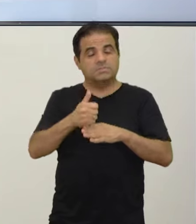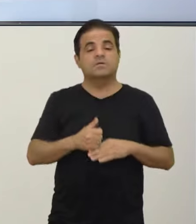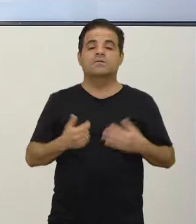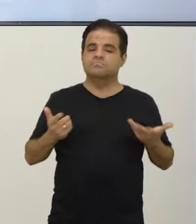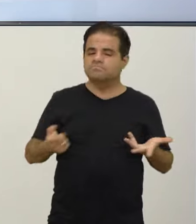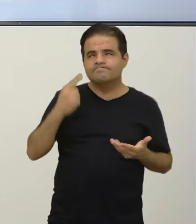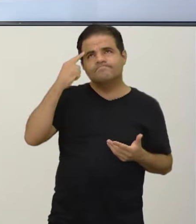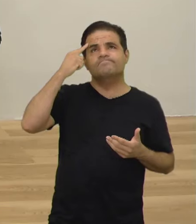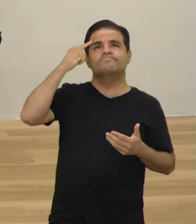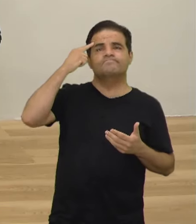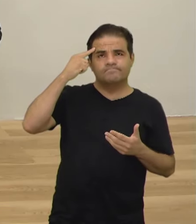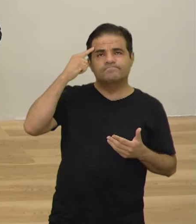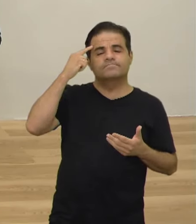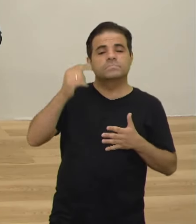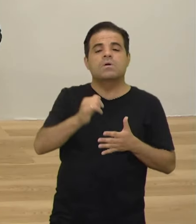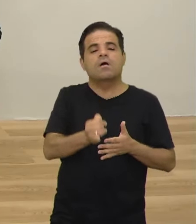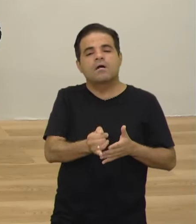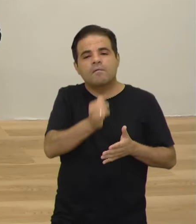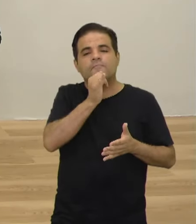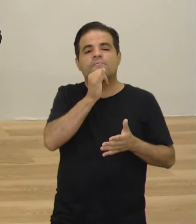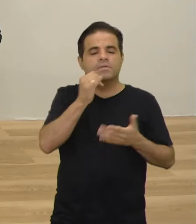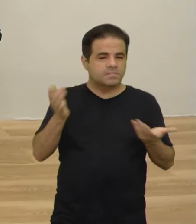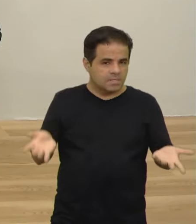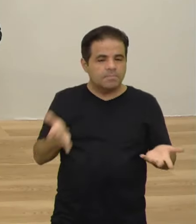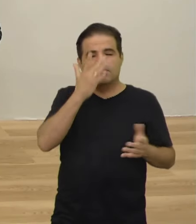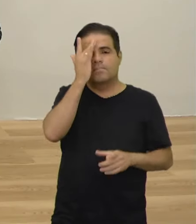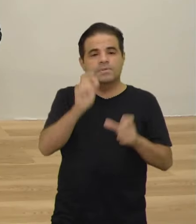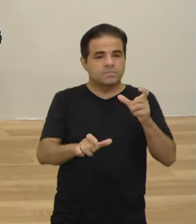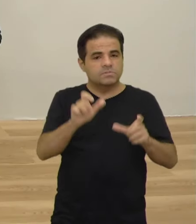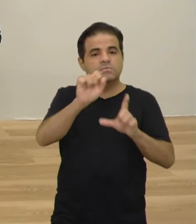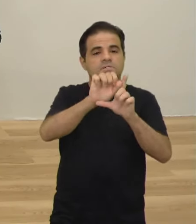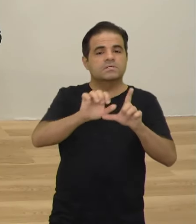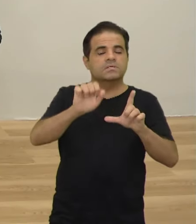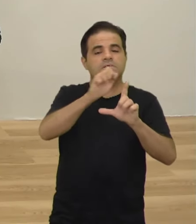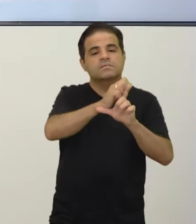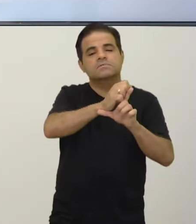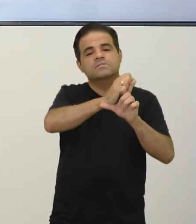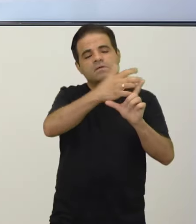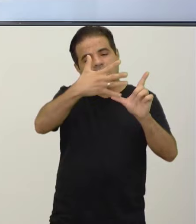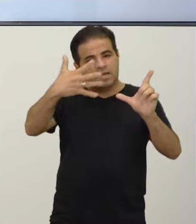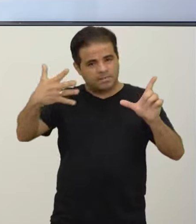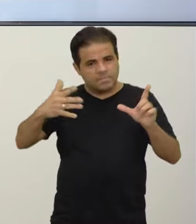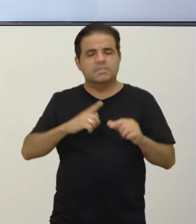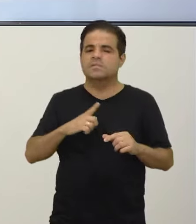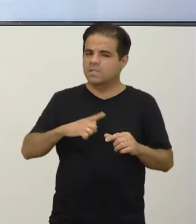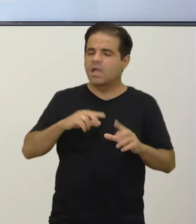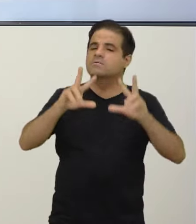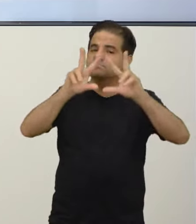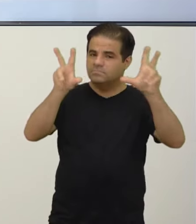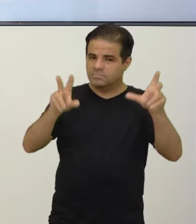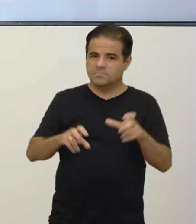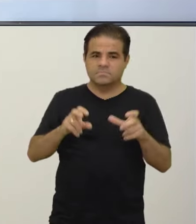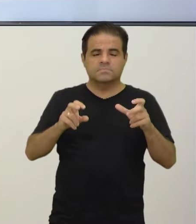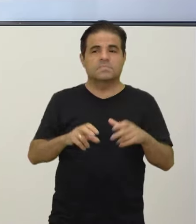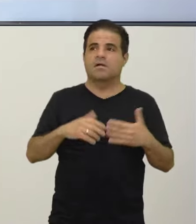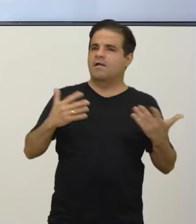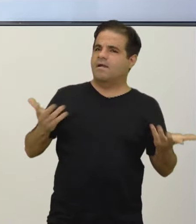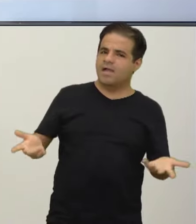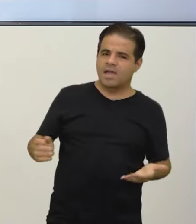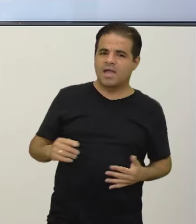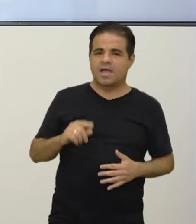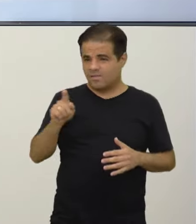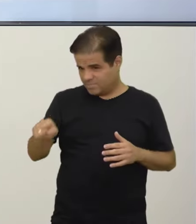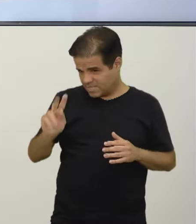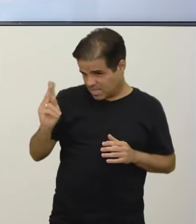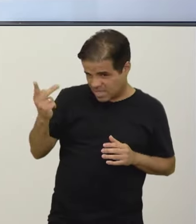me veio muito quando você falou, por exemplo, sobre as pessoas LGBTQI+, né, que tem muito essa questão de, nossa, se você